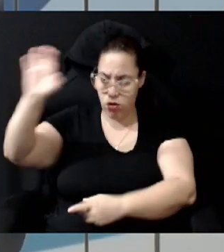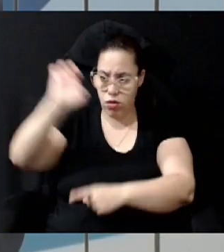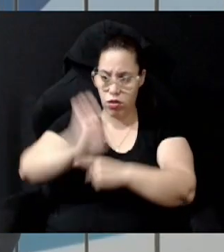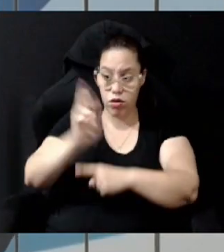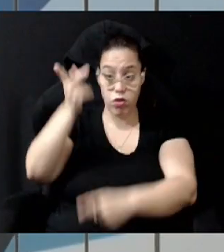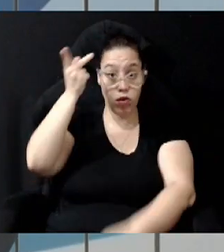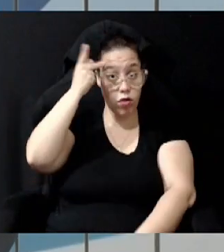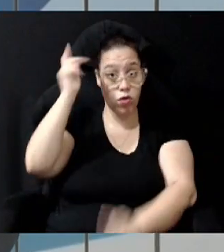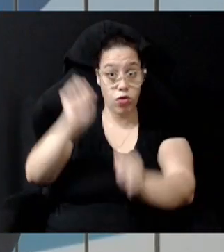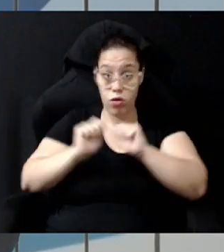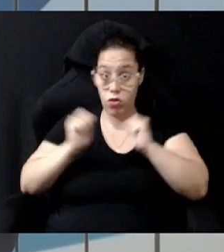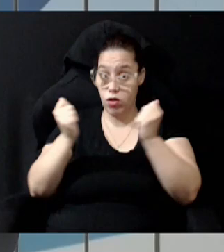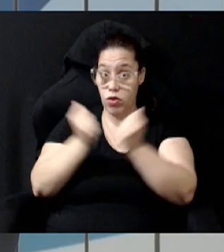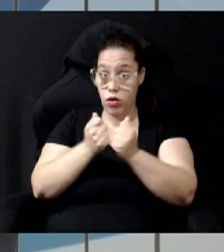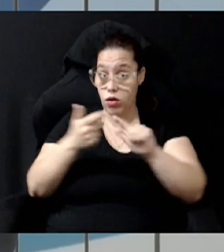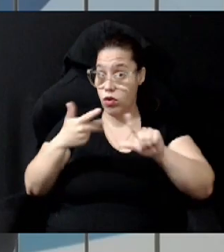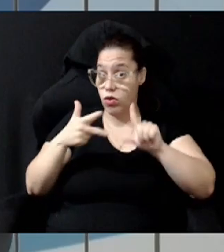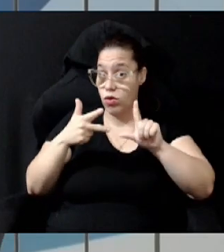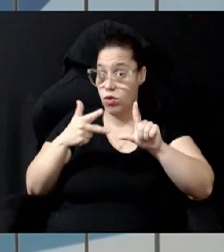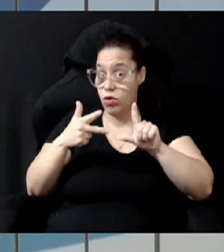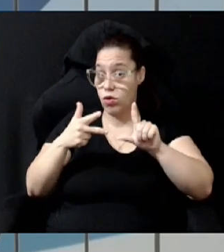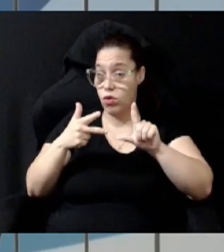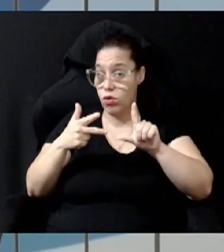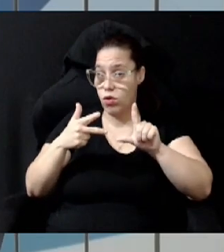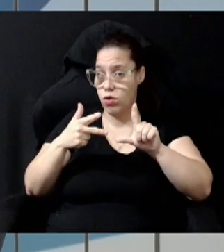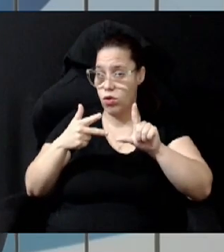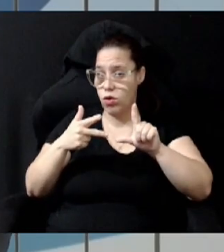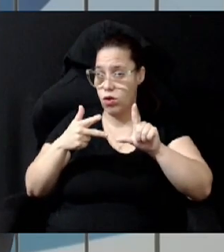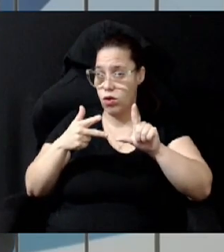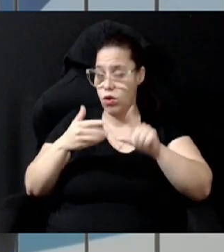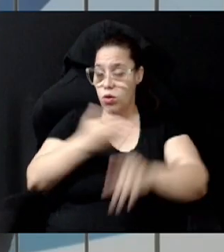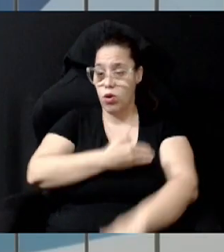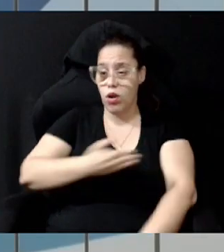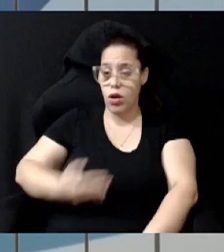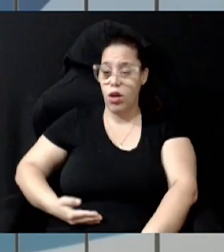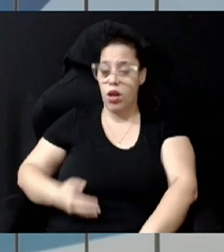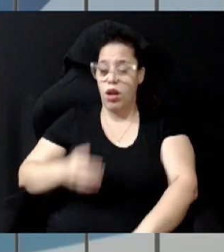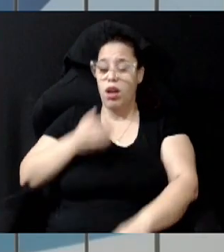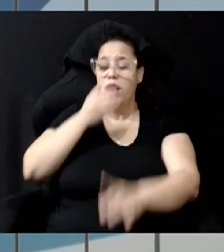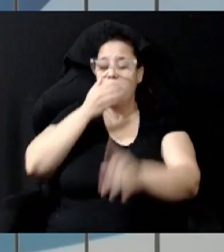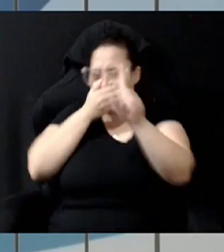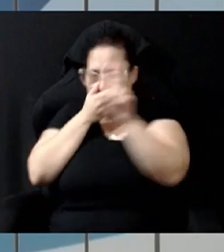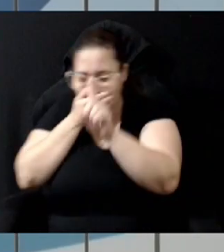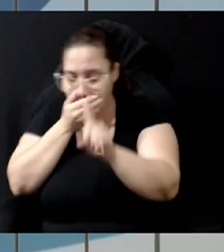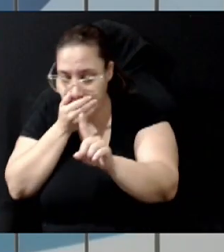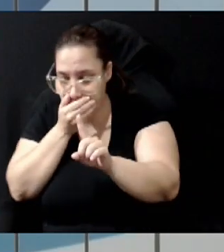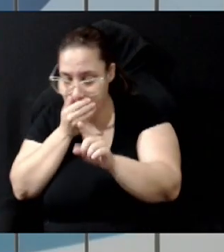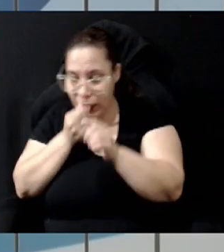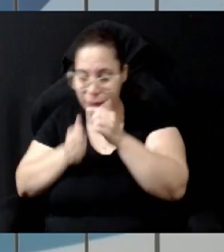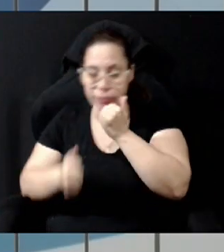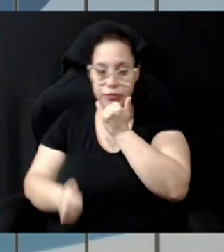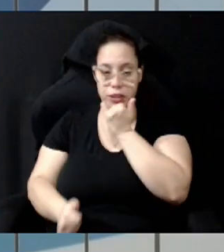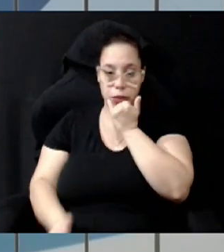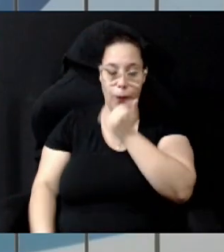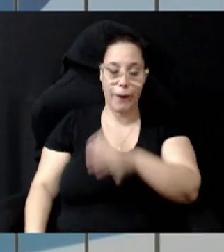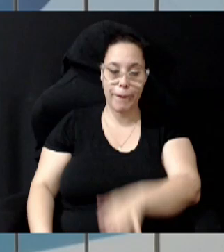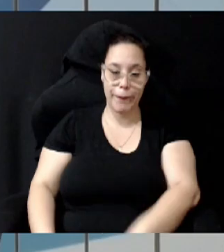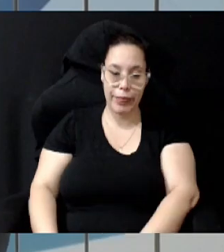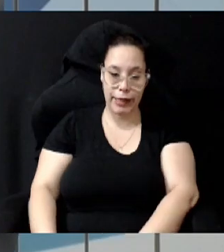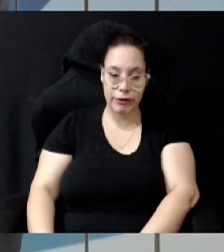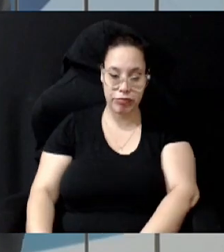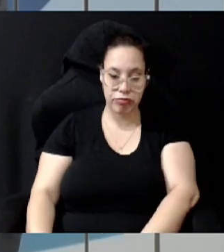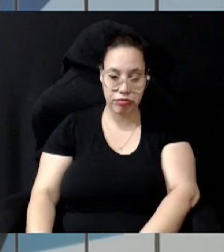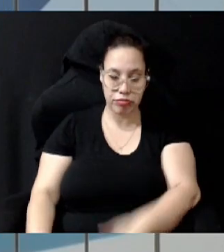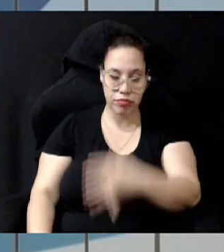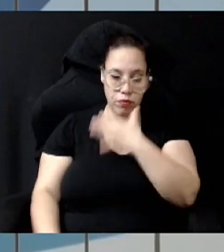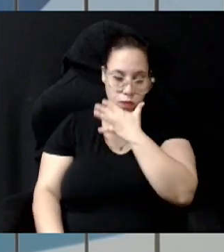Legislativa domesticada por todos os governadores, né? Nós temos deputados estaduais dóceis, então